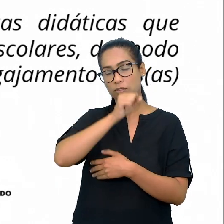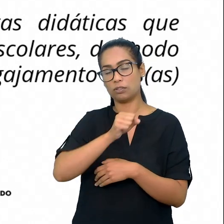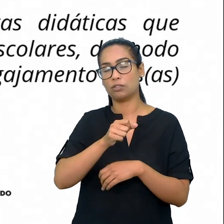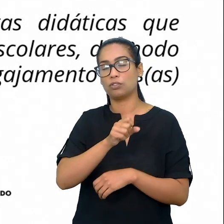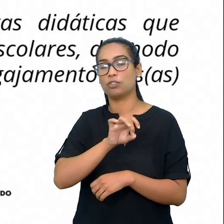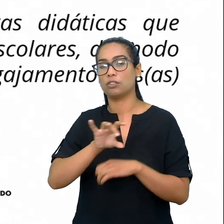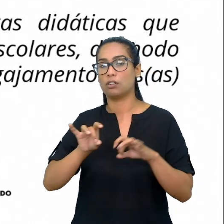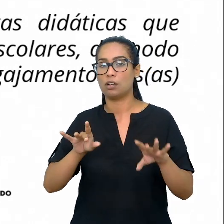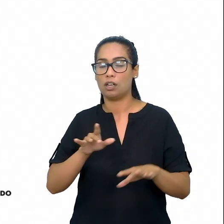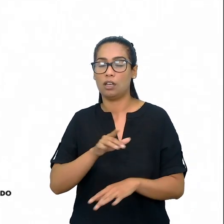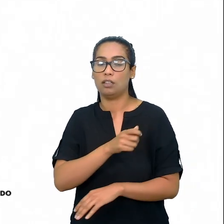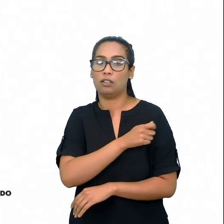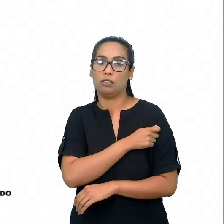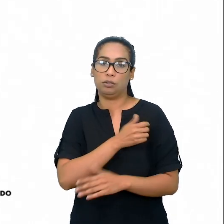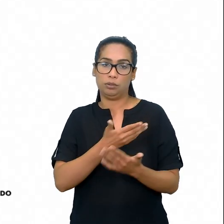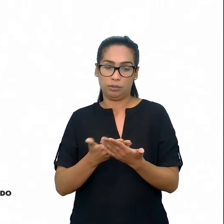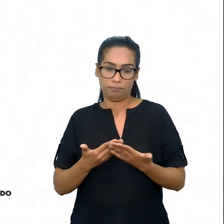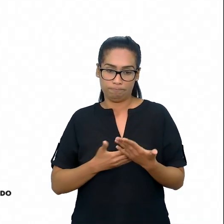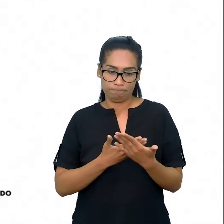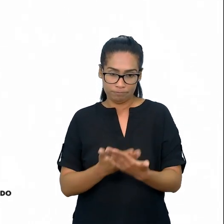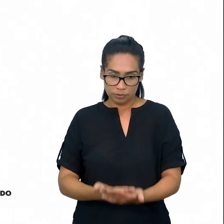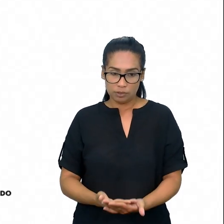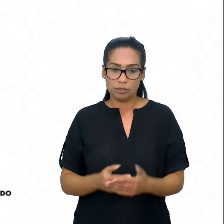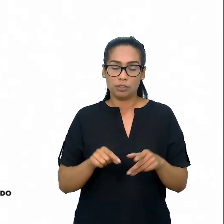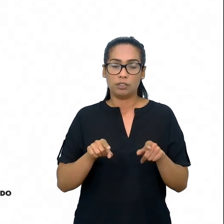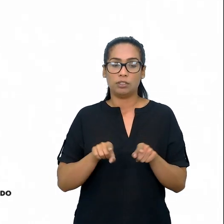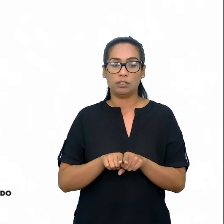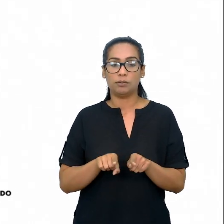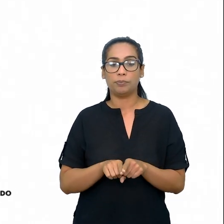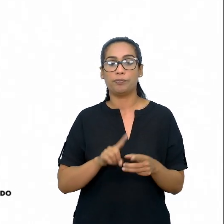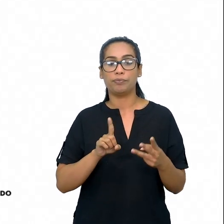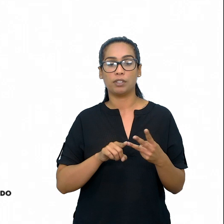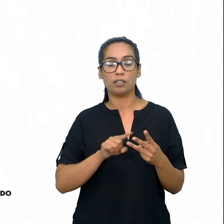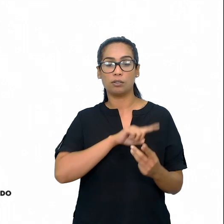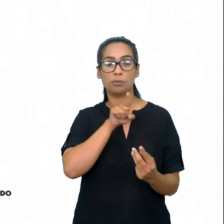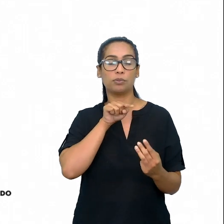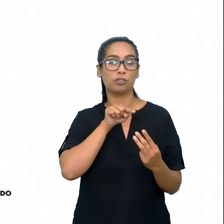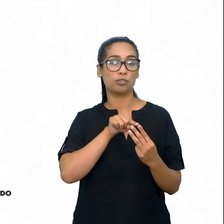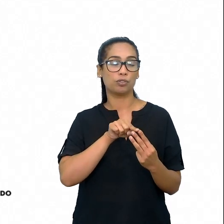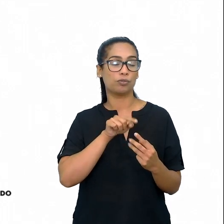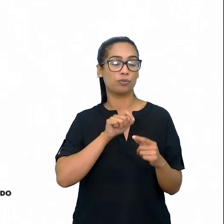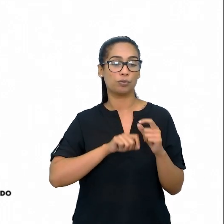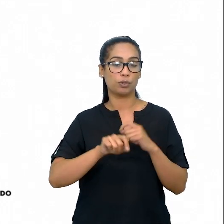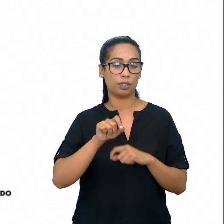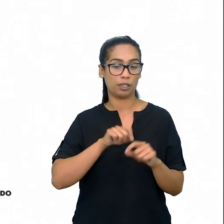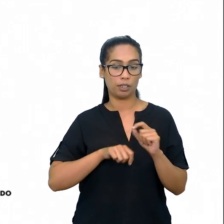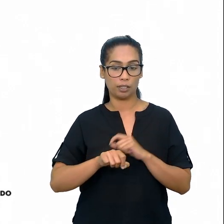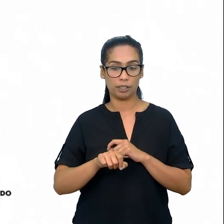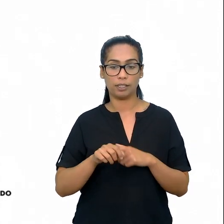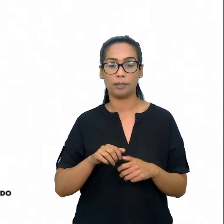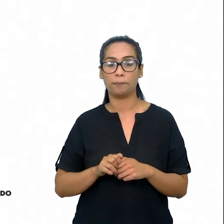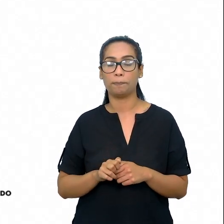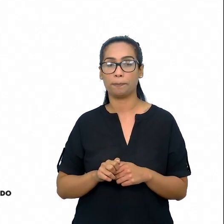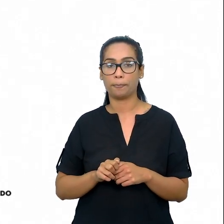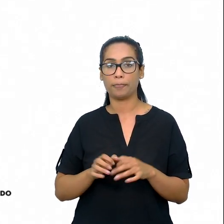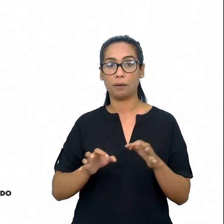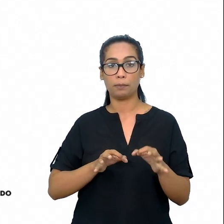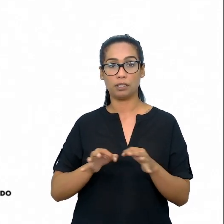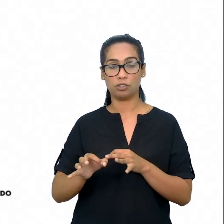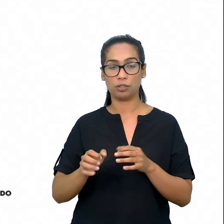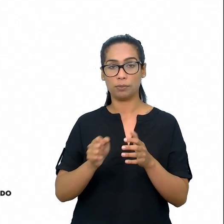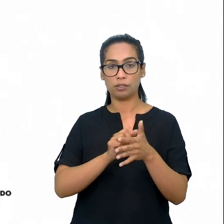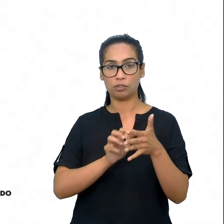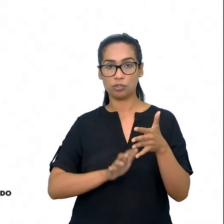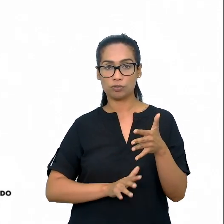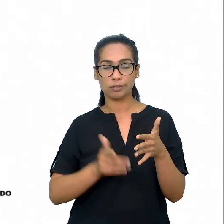fim, né, no nosso terceiro objetivo, ele vem com a proposta de favorecer o planejamento de